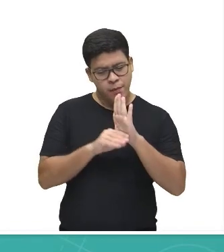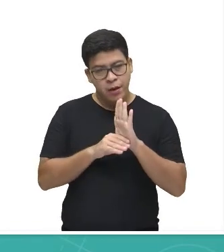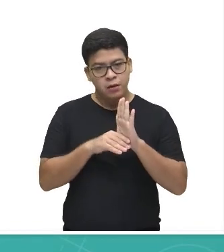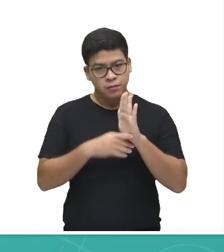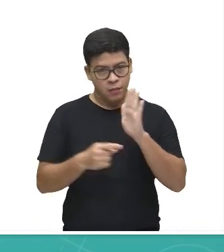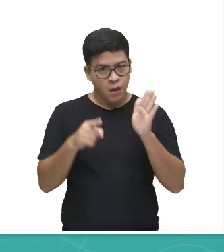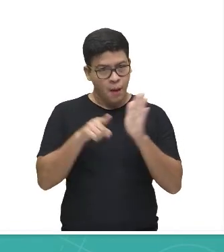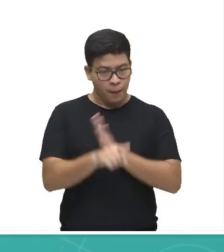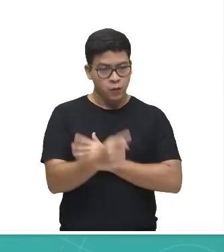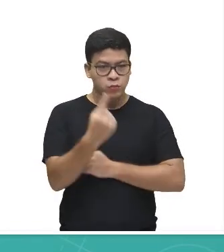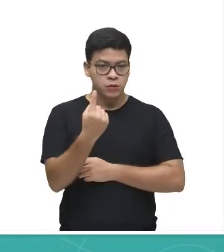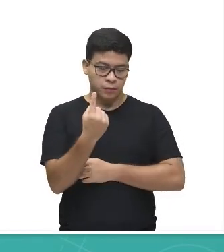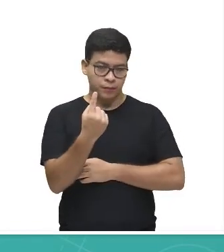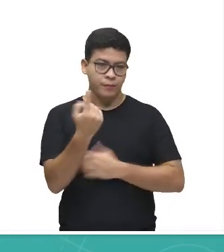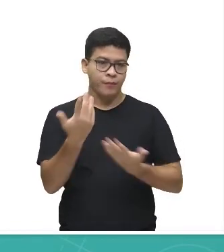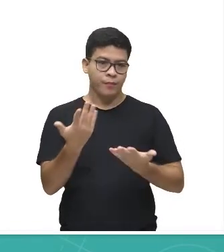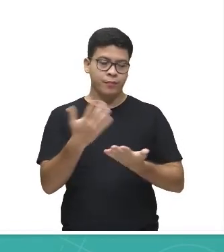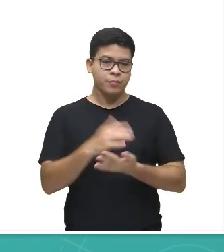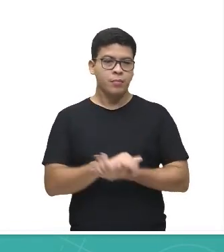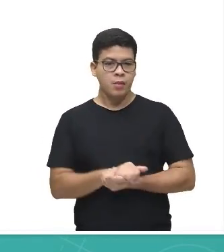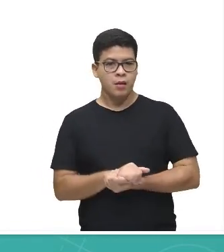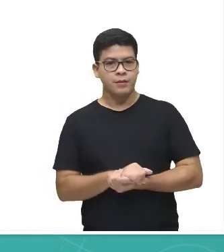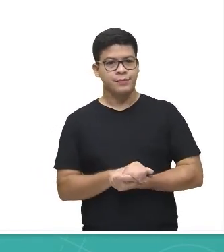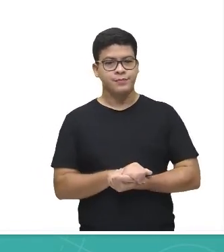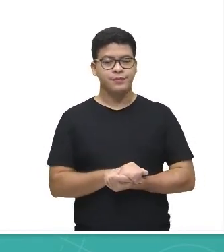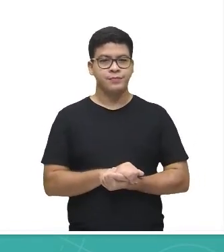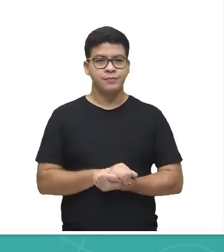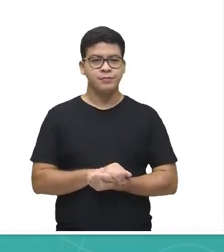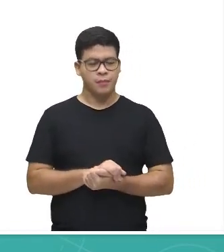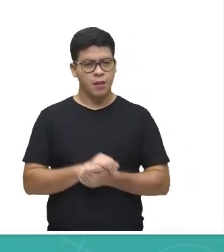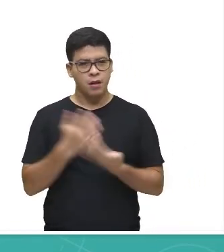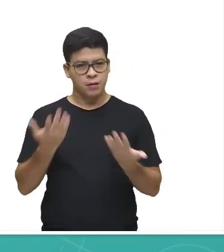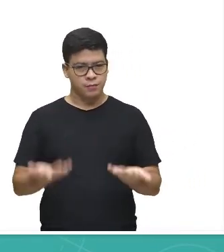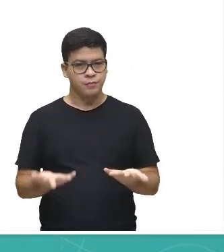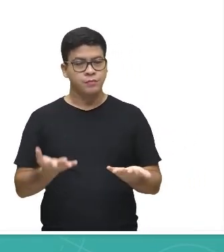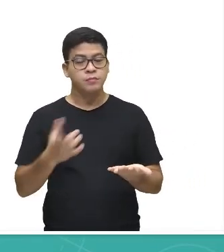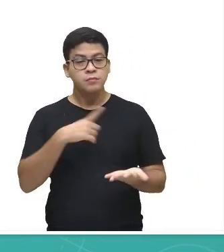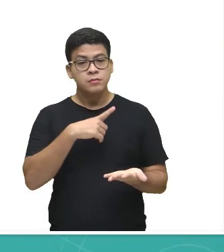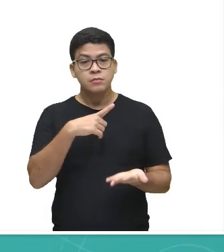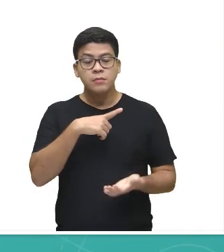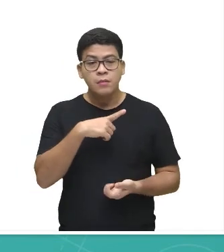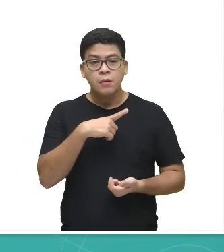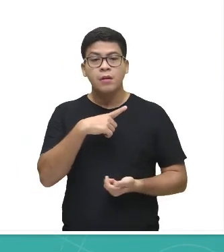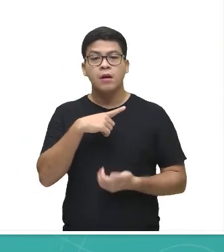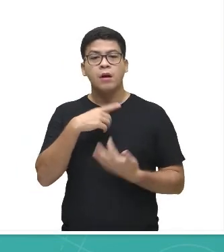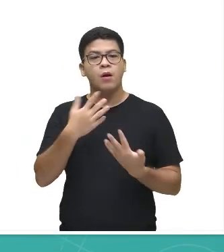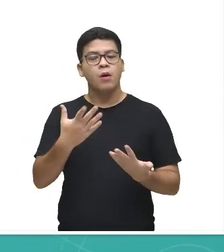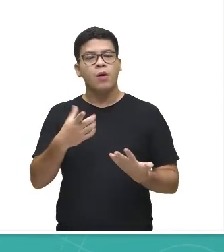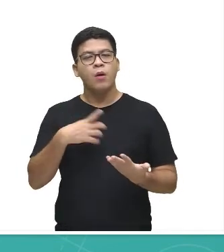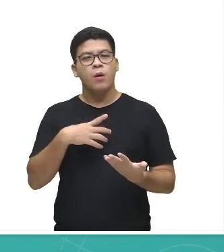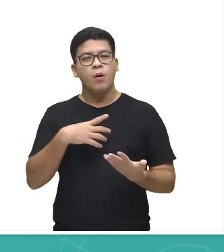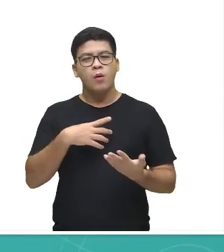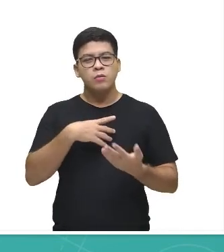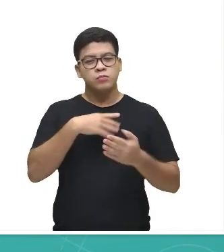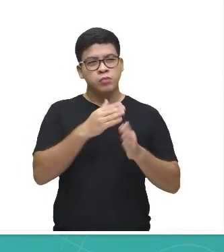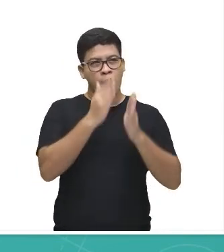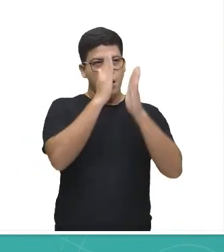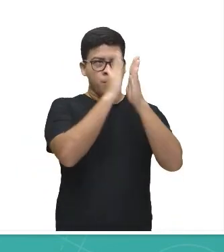1. Então a questão 1, pessoal, o segredo aqui é a gente colocar os números de